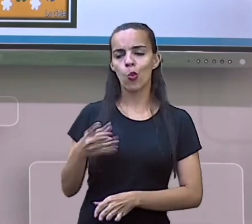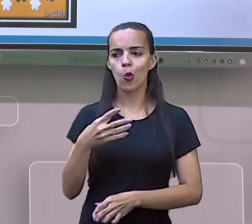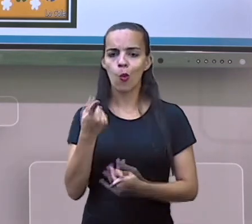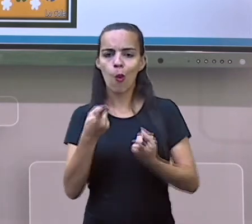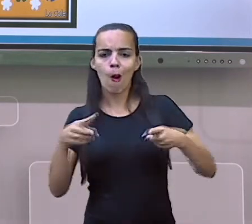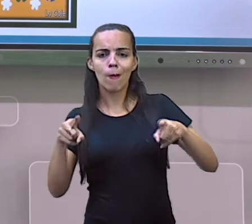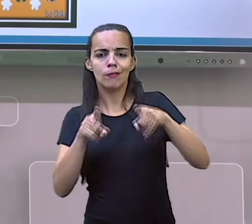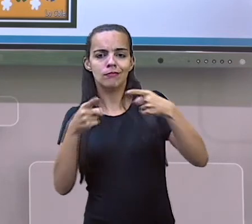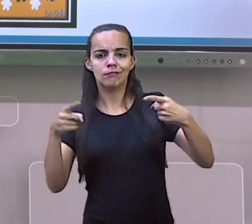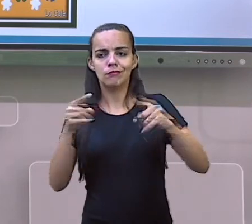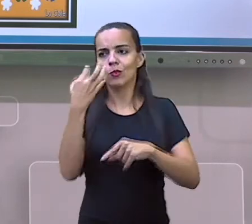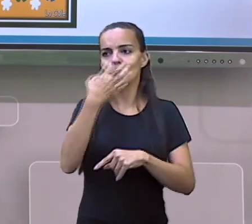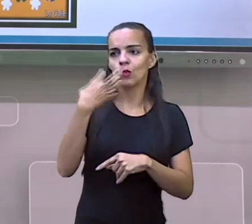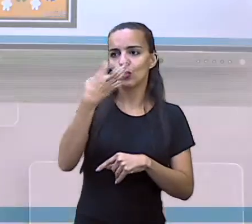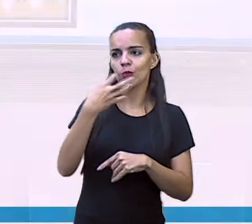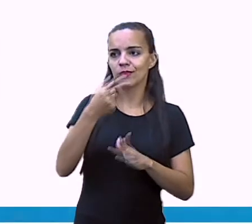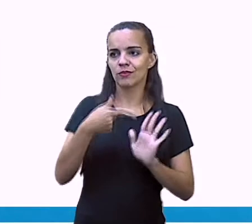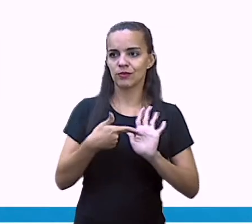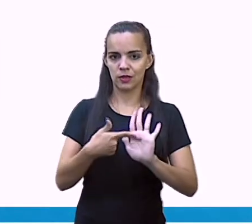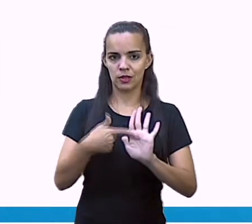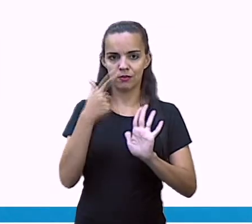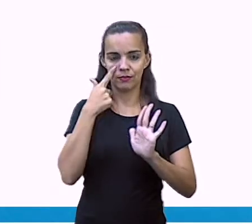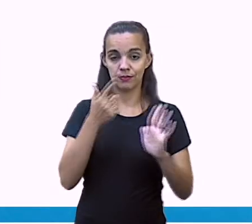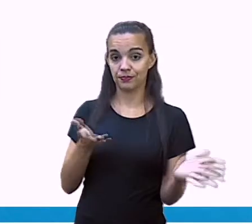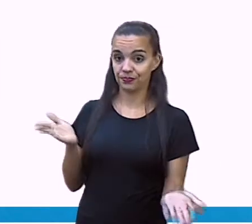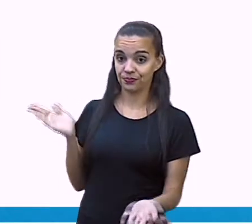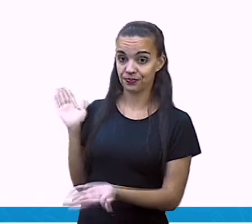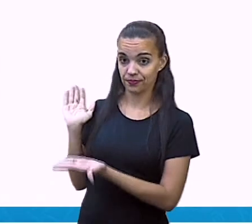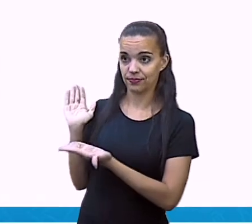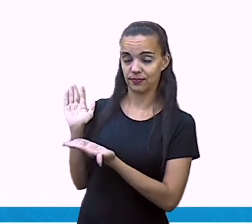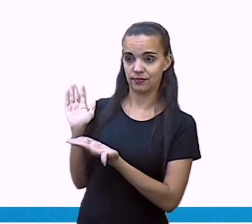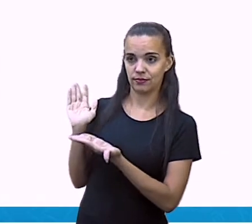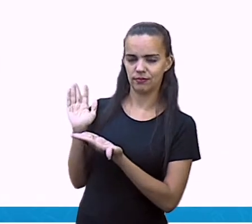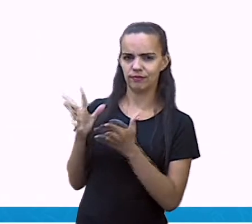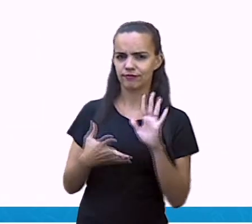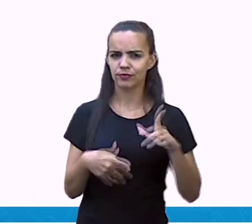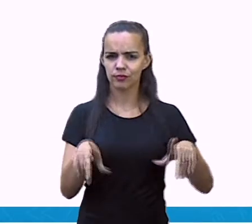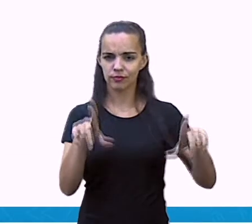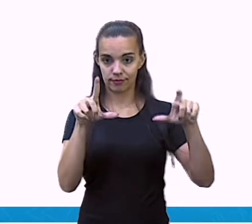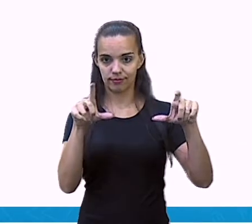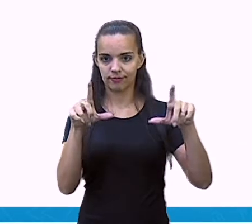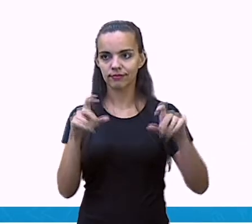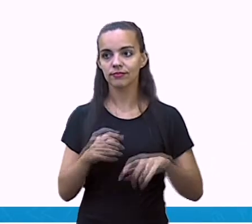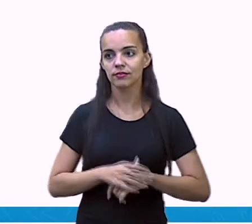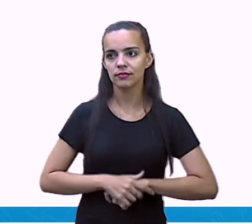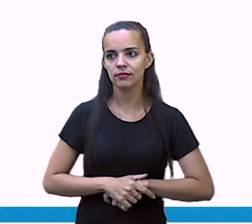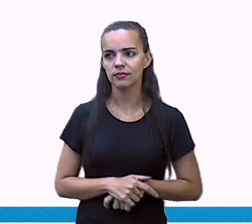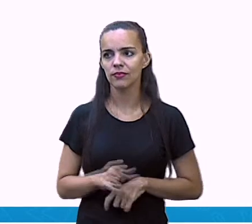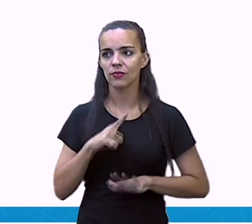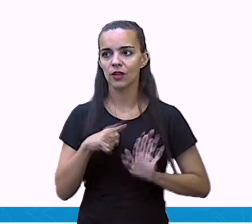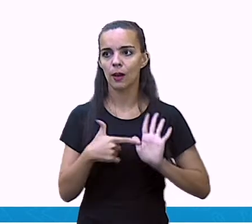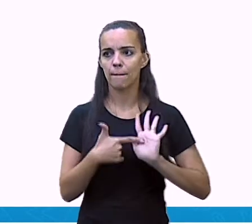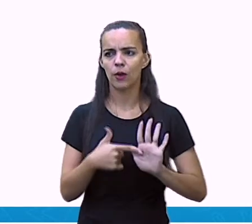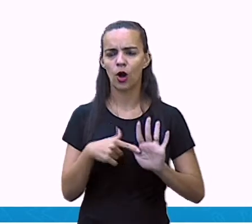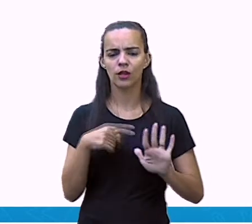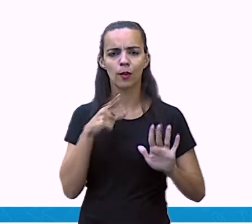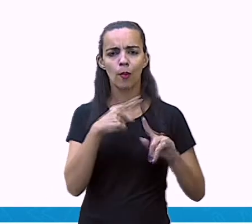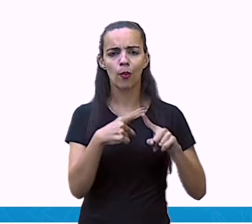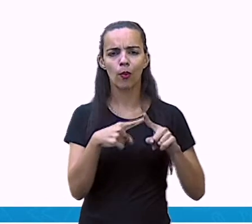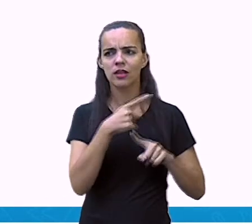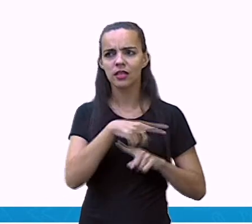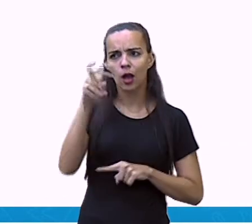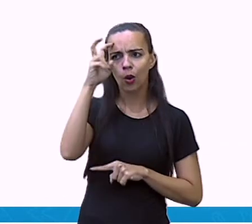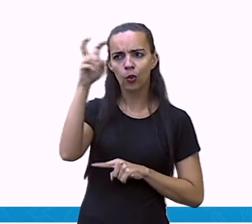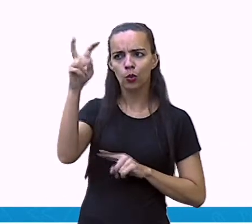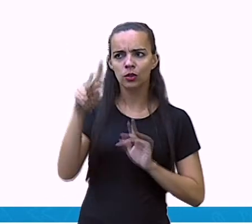único. Olha que imagem fantástica. As paisagens brasileiras, principalmente a carioca